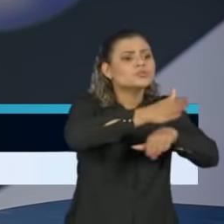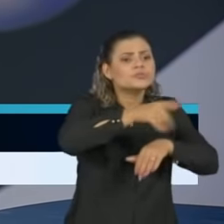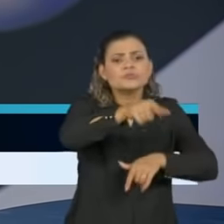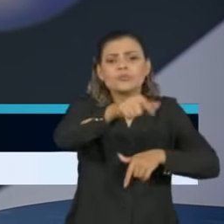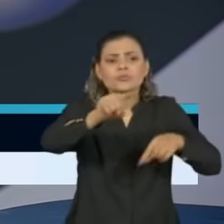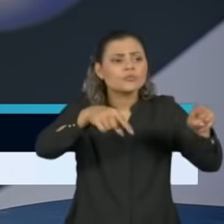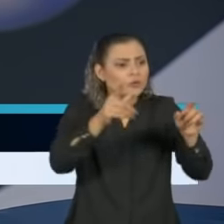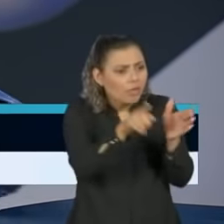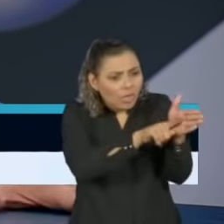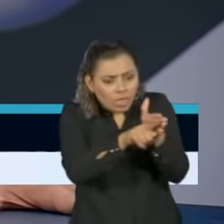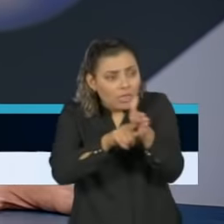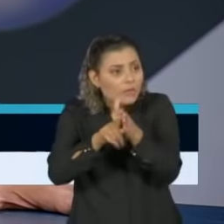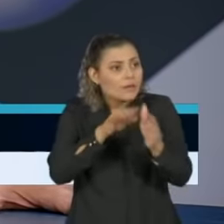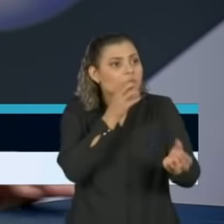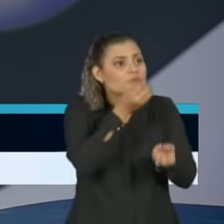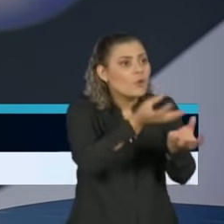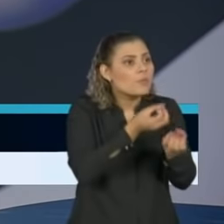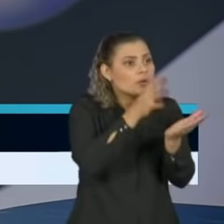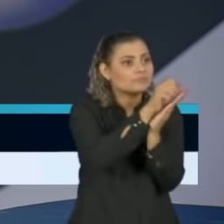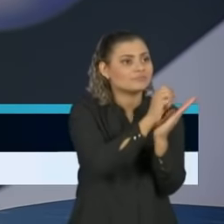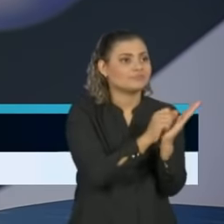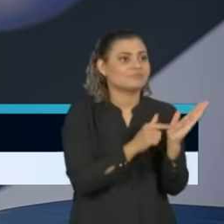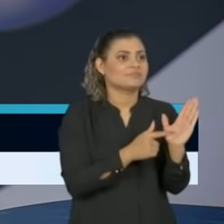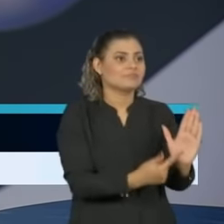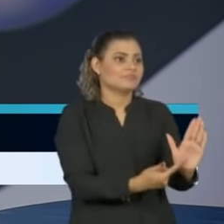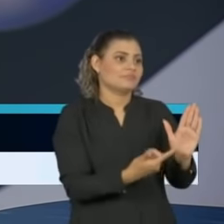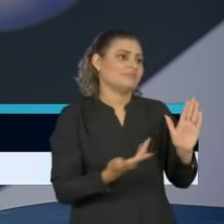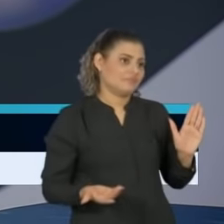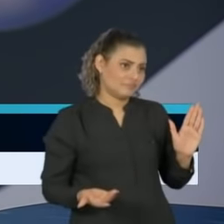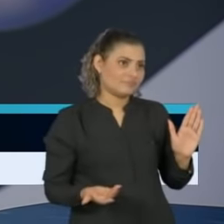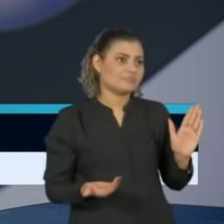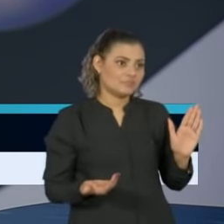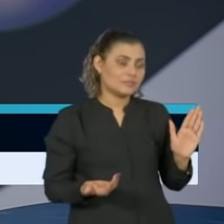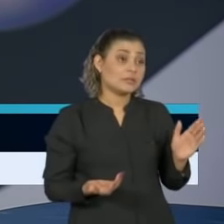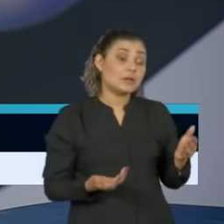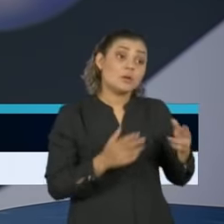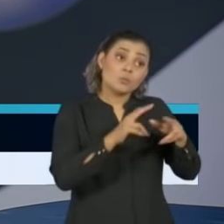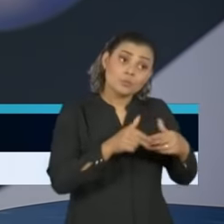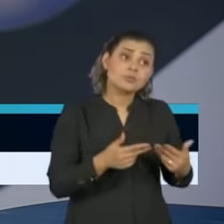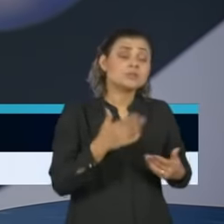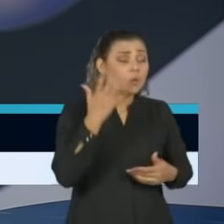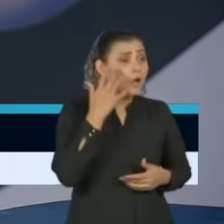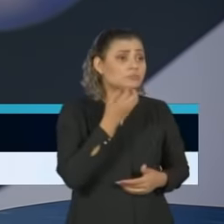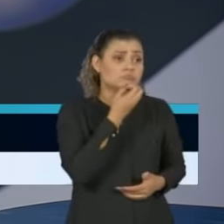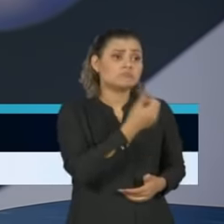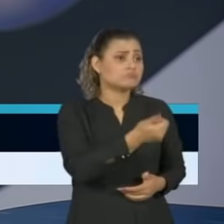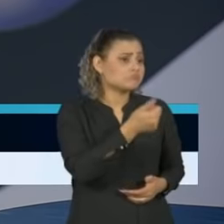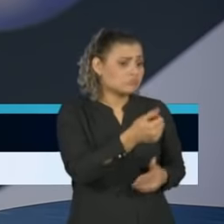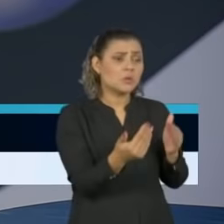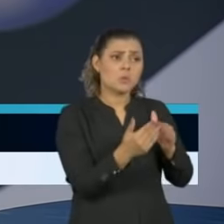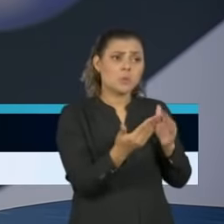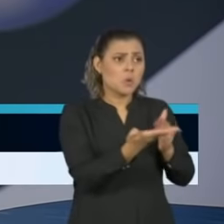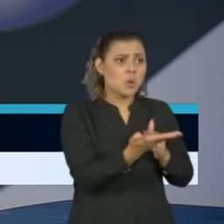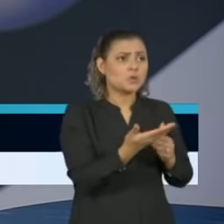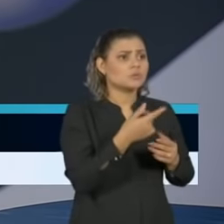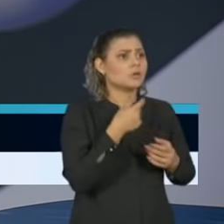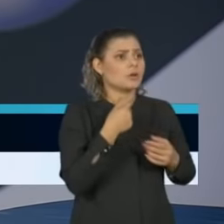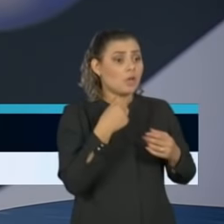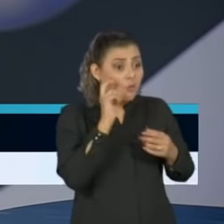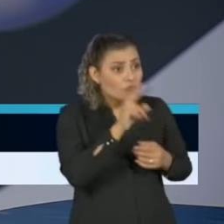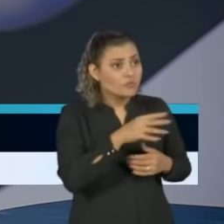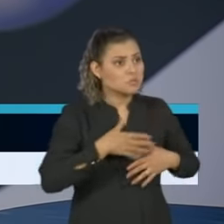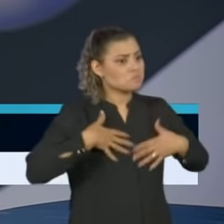totalmente ligado à noção de mitigações. Então, eu acho que está tudo bem. Eu não tenho nenhuma crítica a fazer o que eu vi hoje.